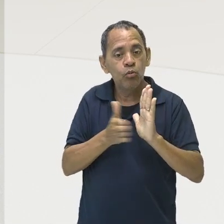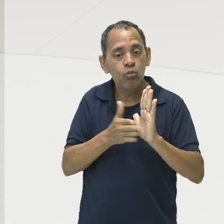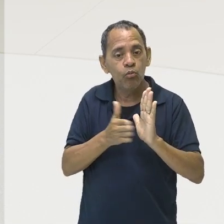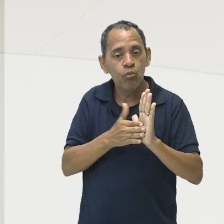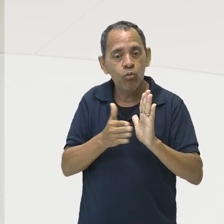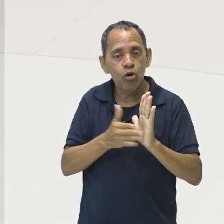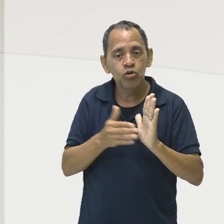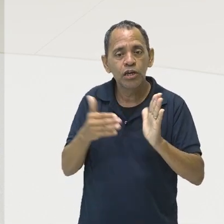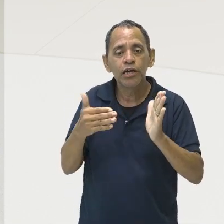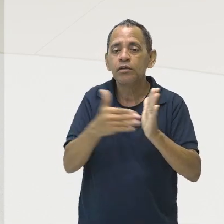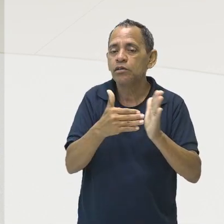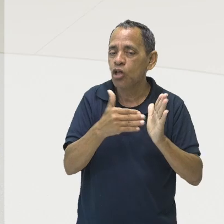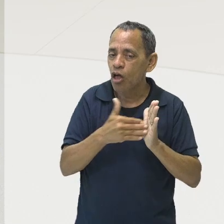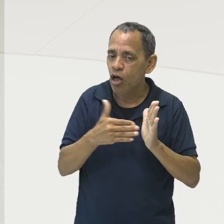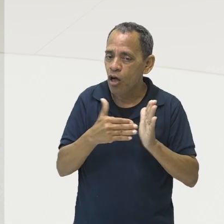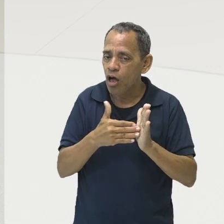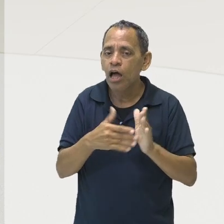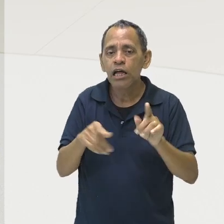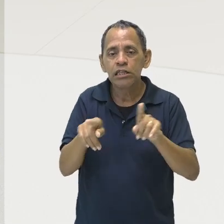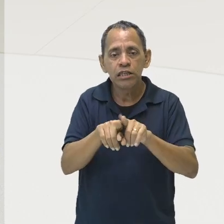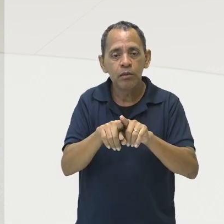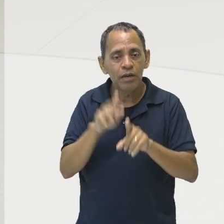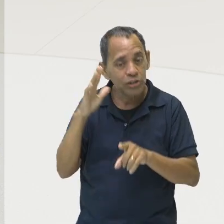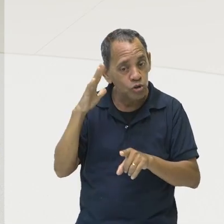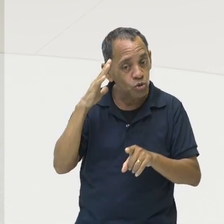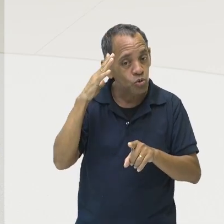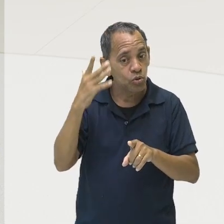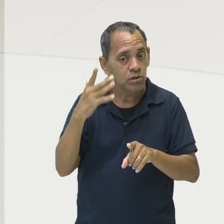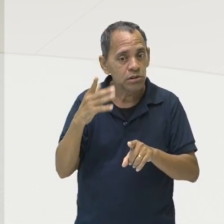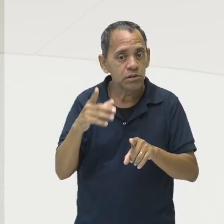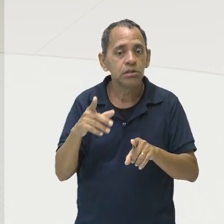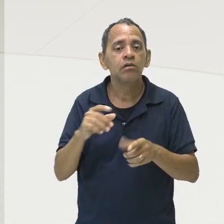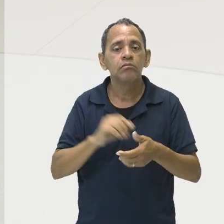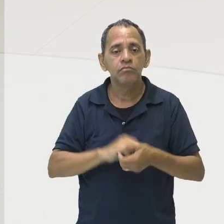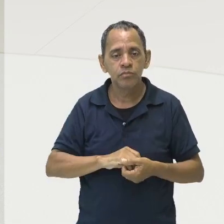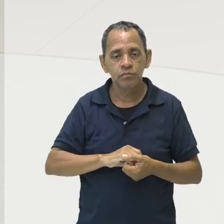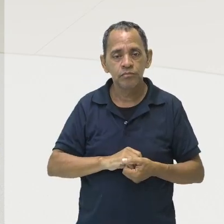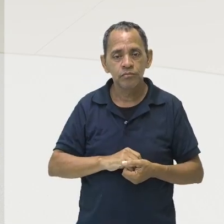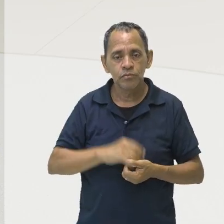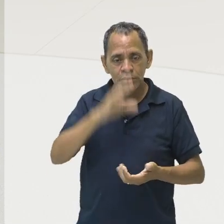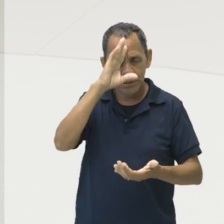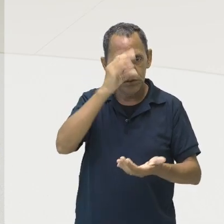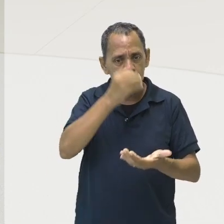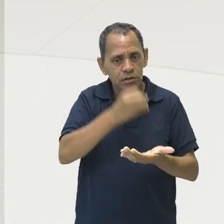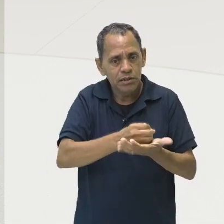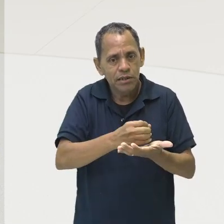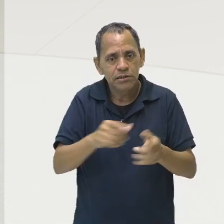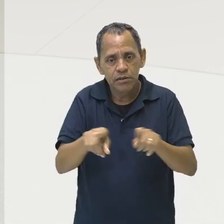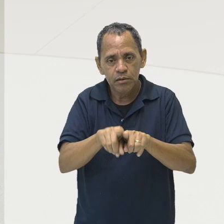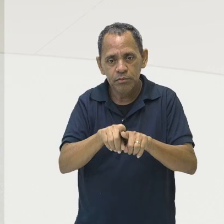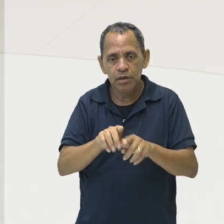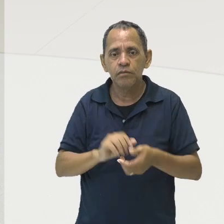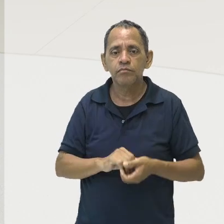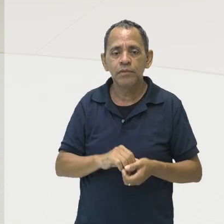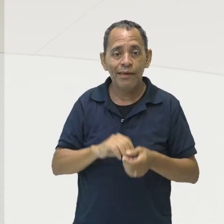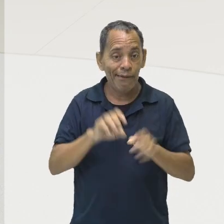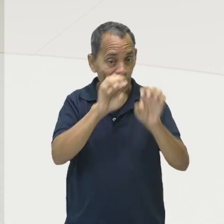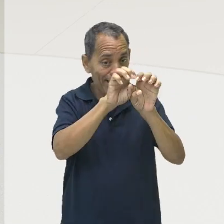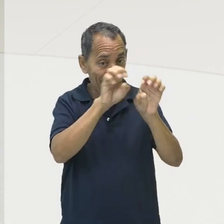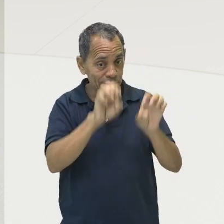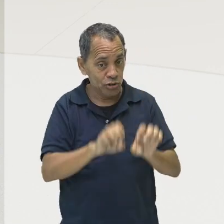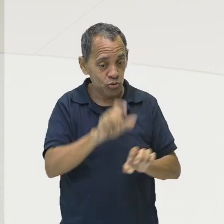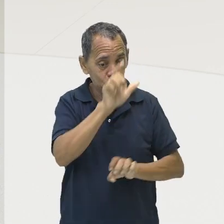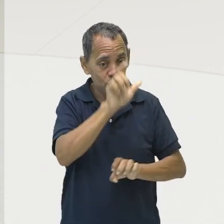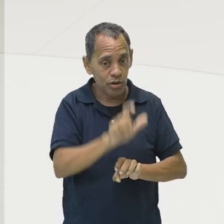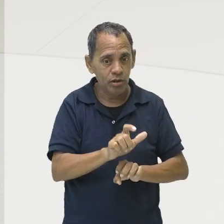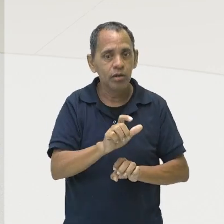intervenção, além da reafirmação da tese. Então, essa é a estrutura do texto dissertativo.